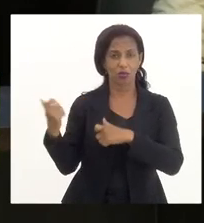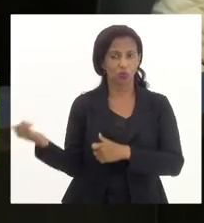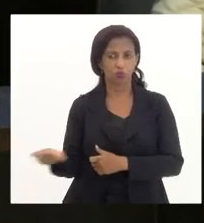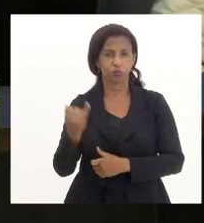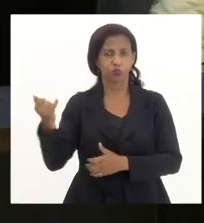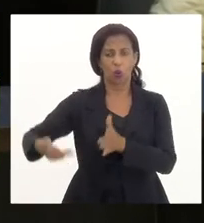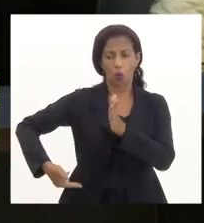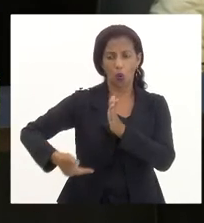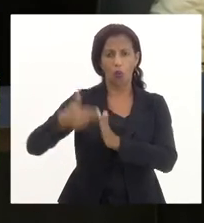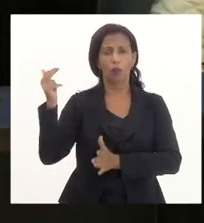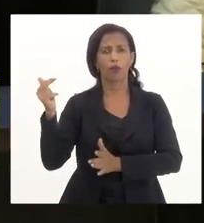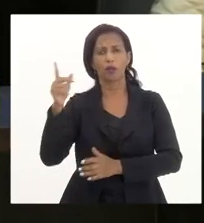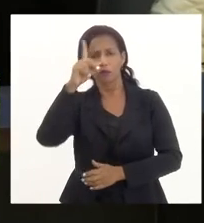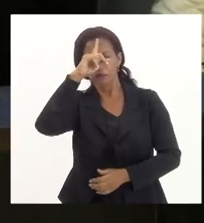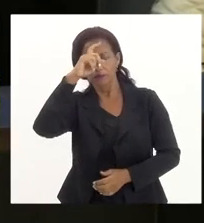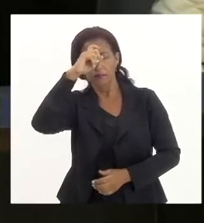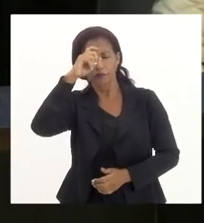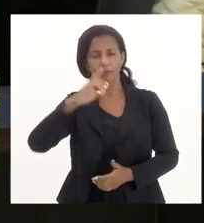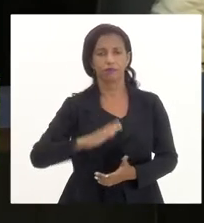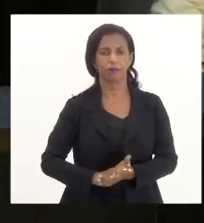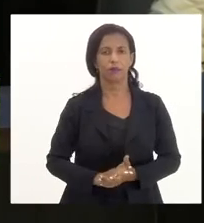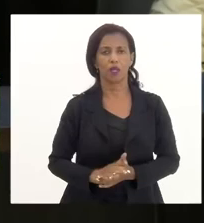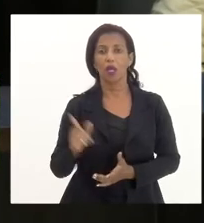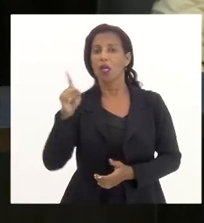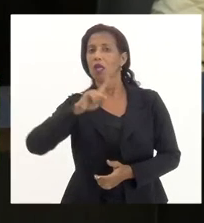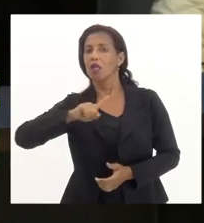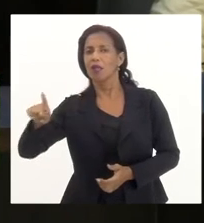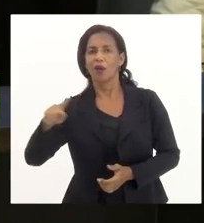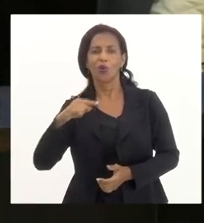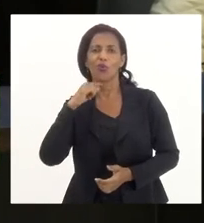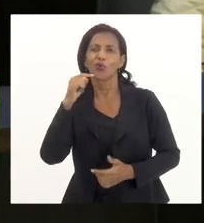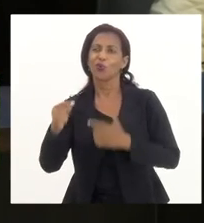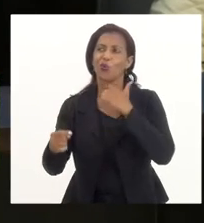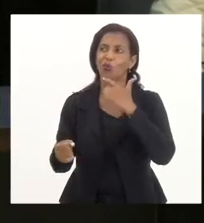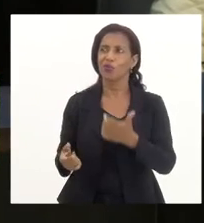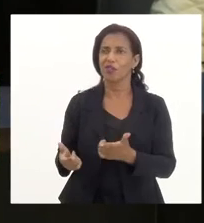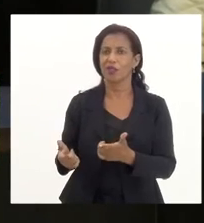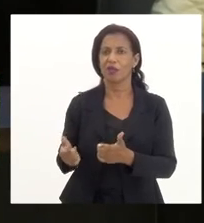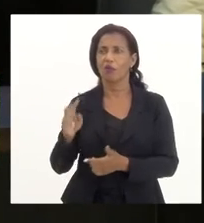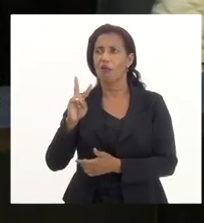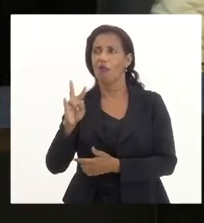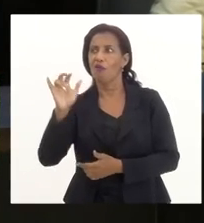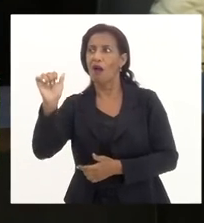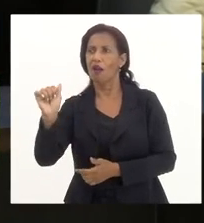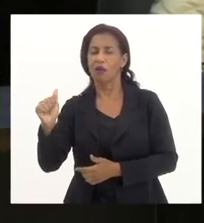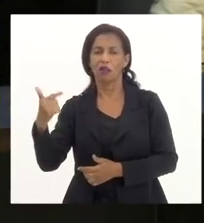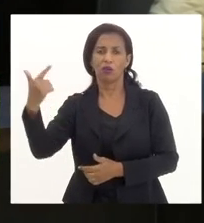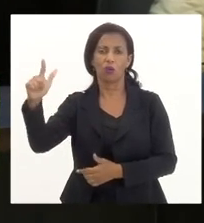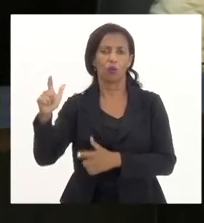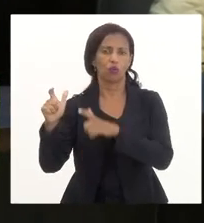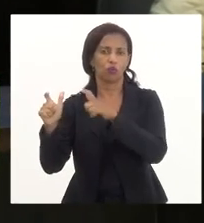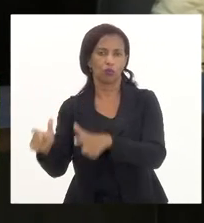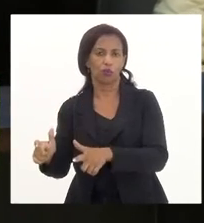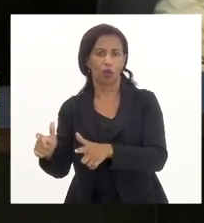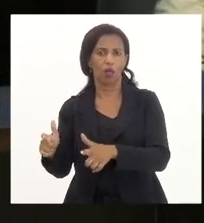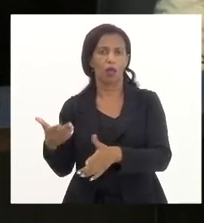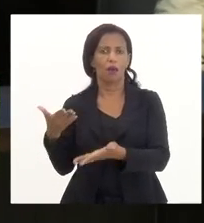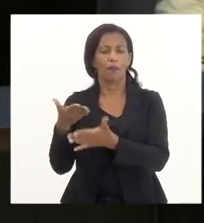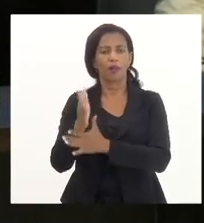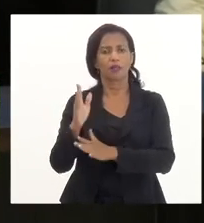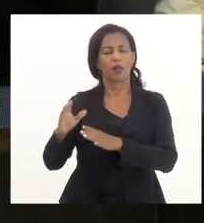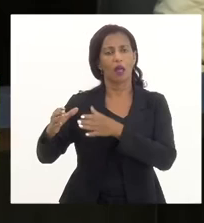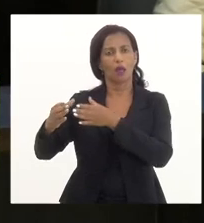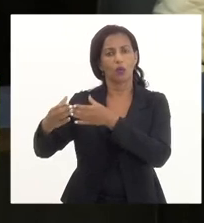ponta operando nos hospitais na E não aquele que não conseguiu né é passar no processo